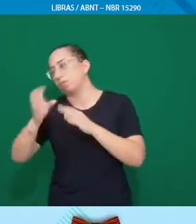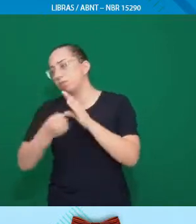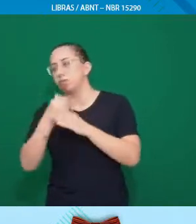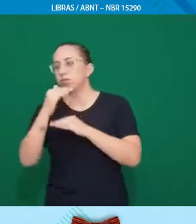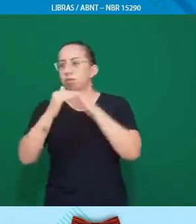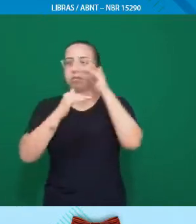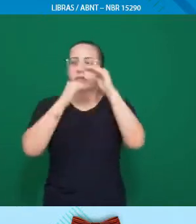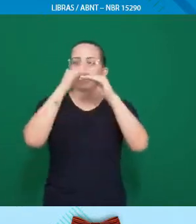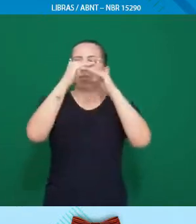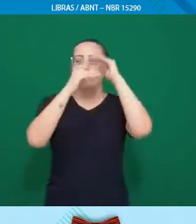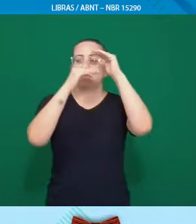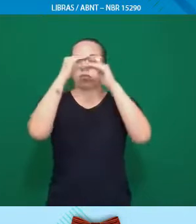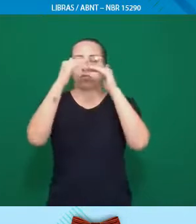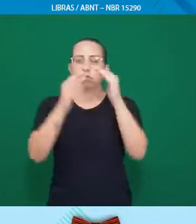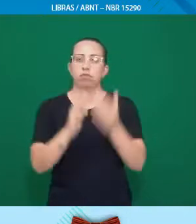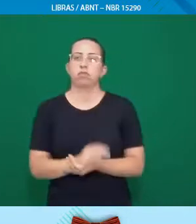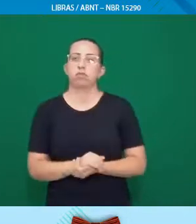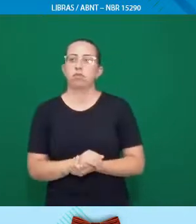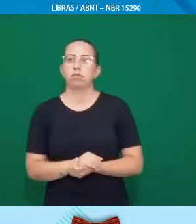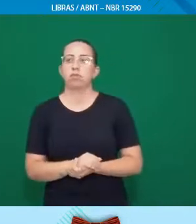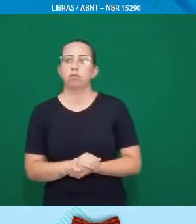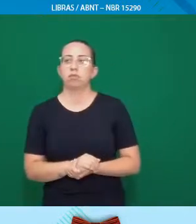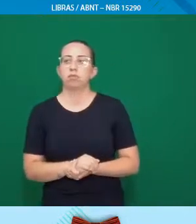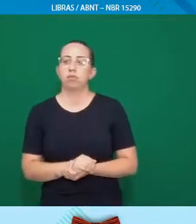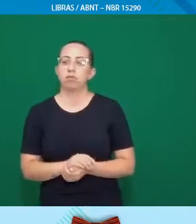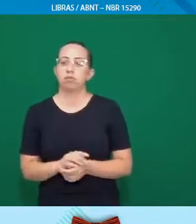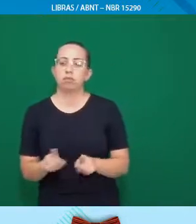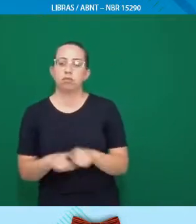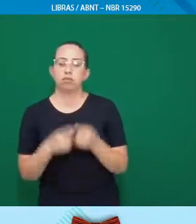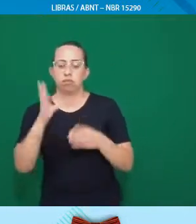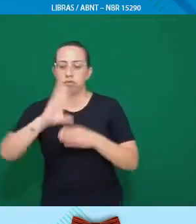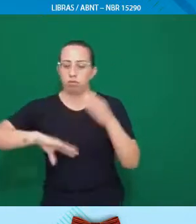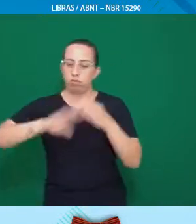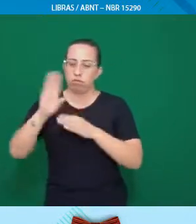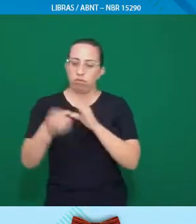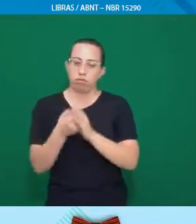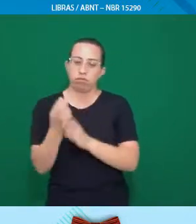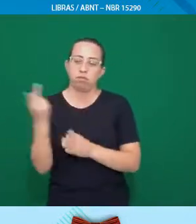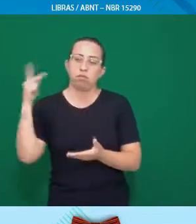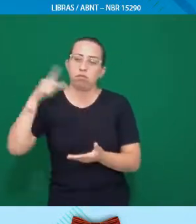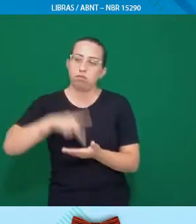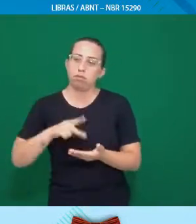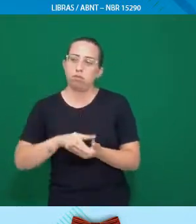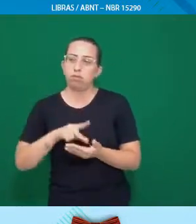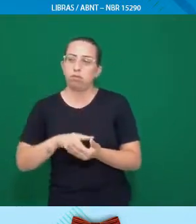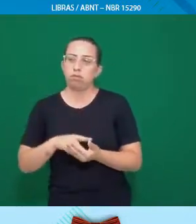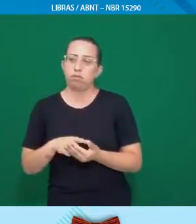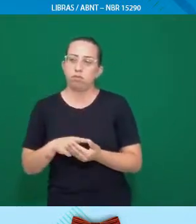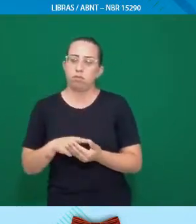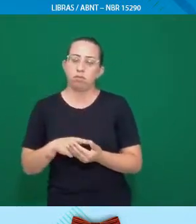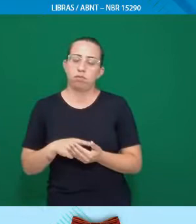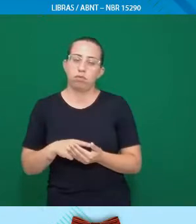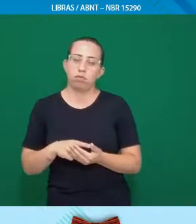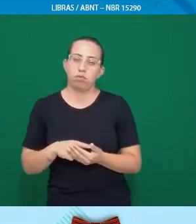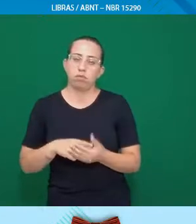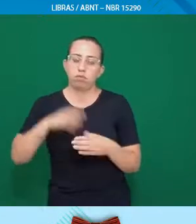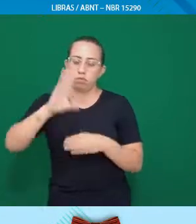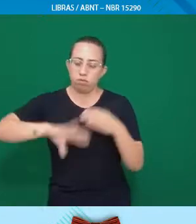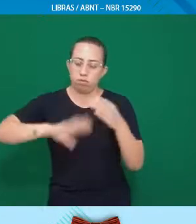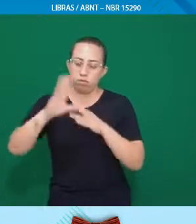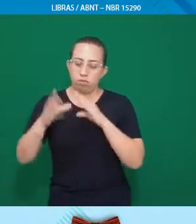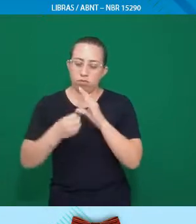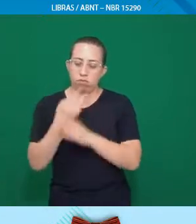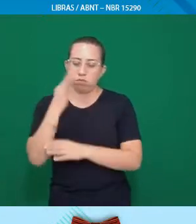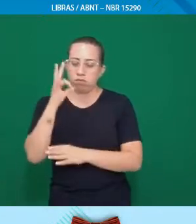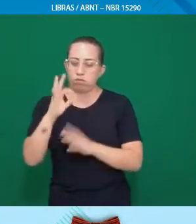campo novo cada vez mais de progresso em Mário Campos Novos verdadeiro é um